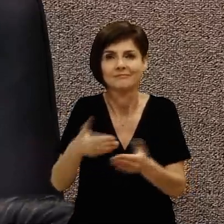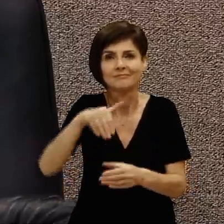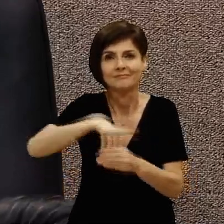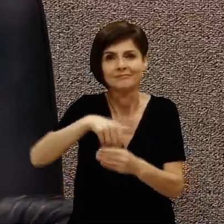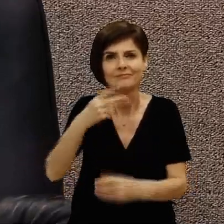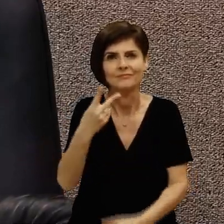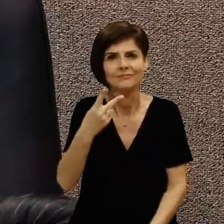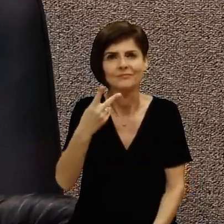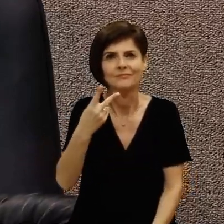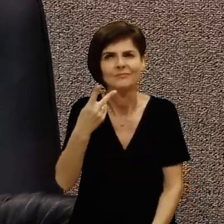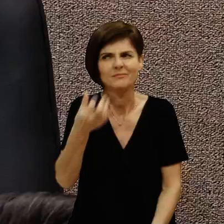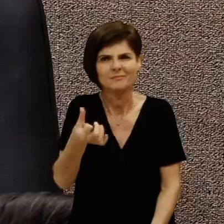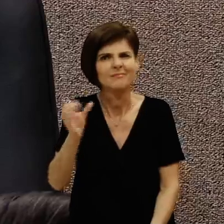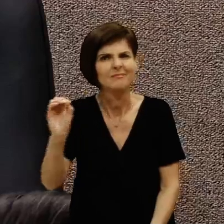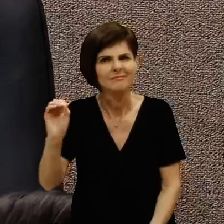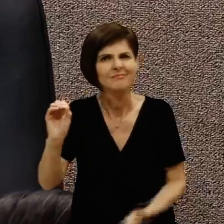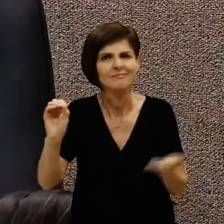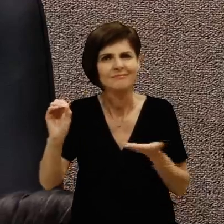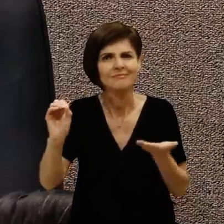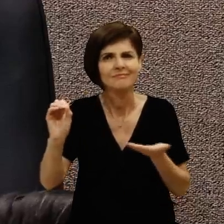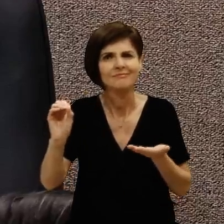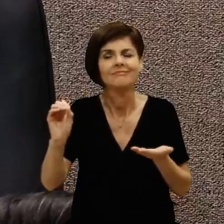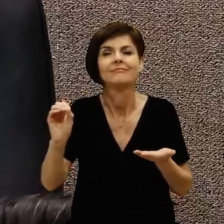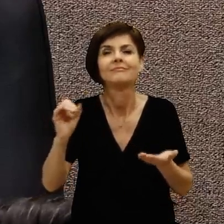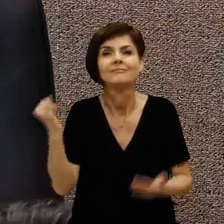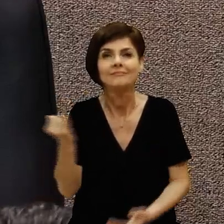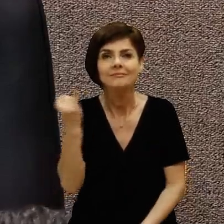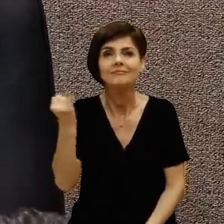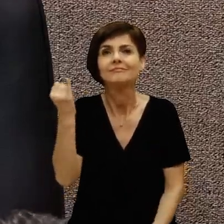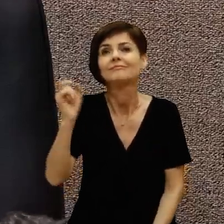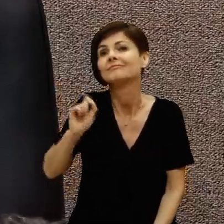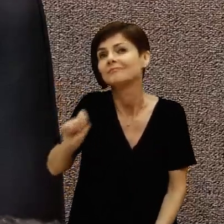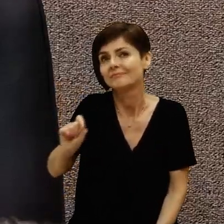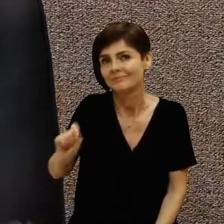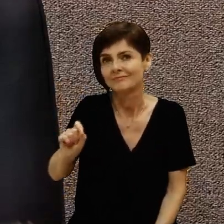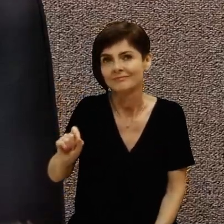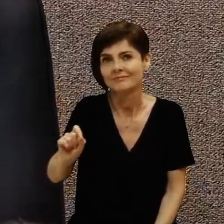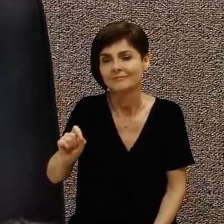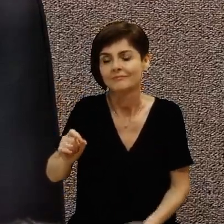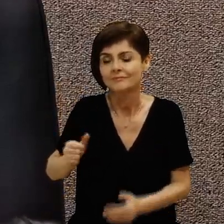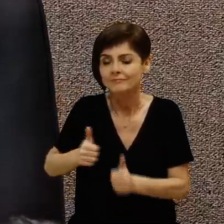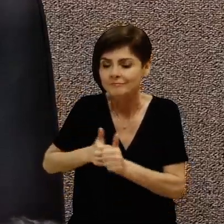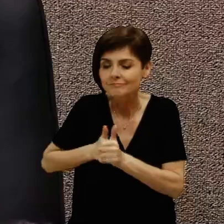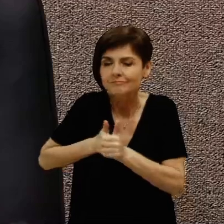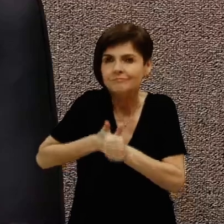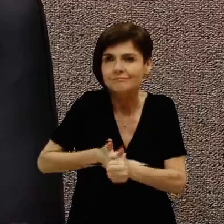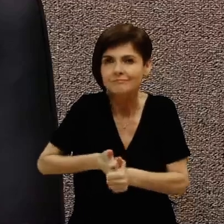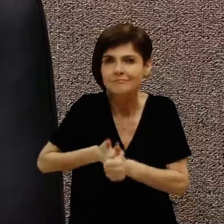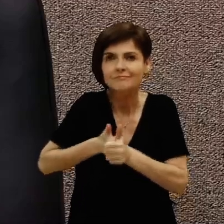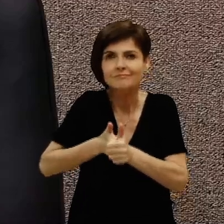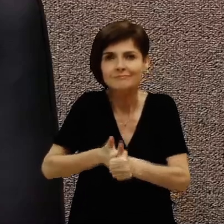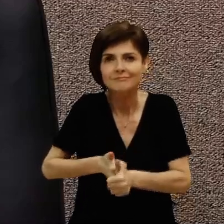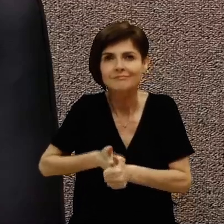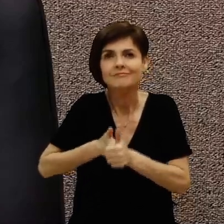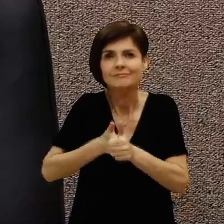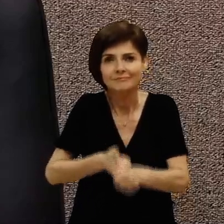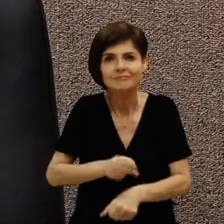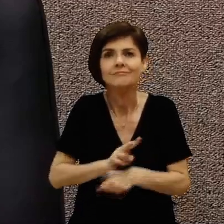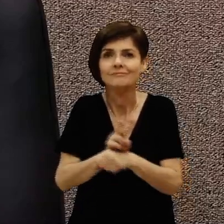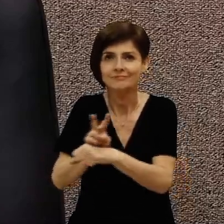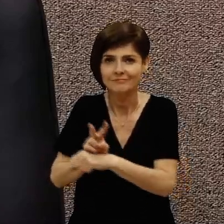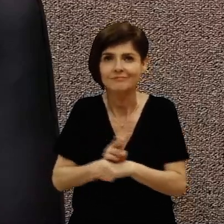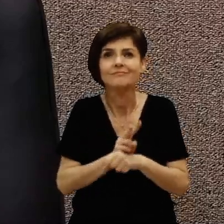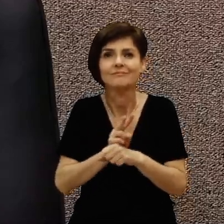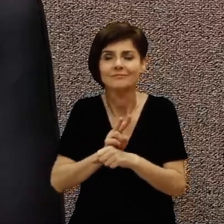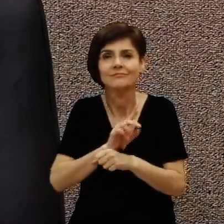260, se eu não me engano, e o mais importante disso tudo é o caminhar juntos, guardando as devidas diferenças.